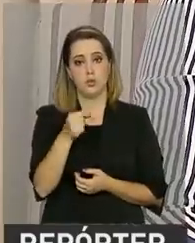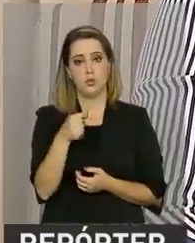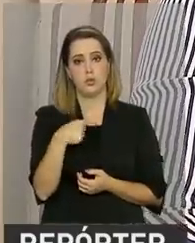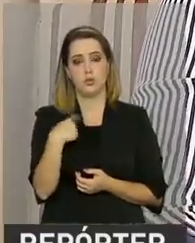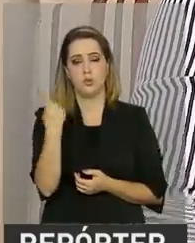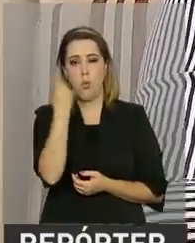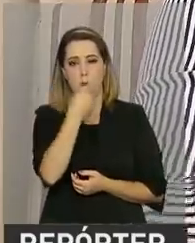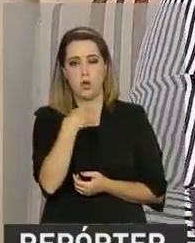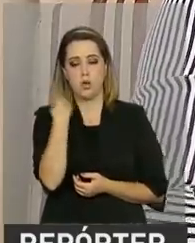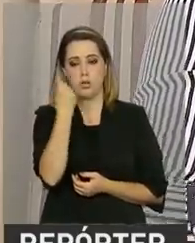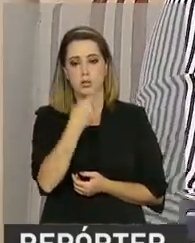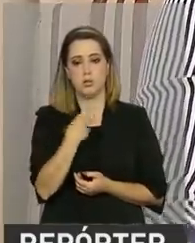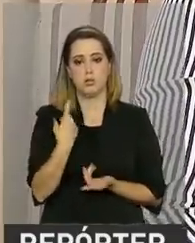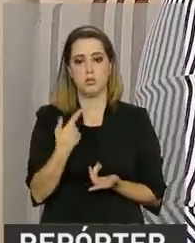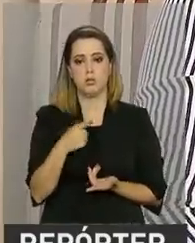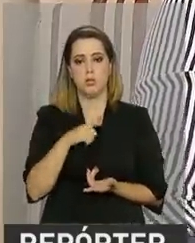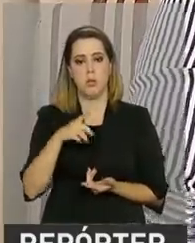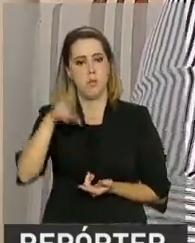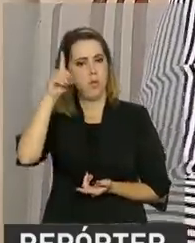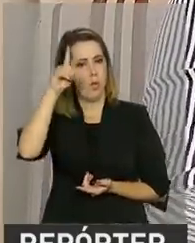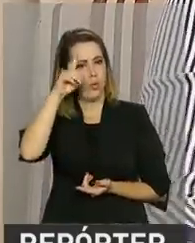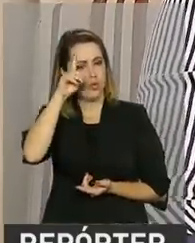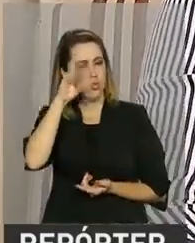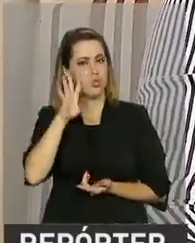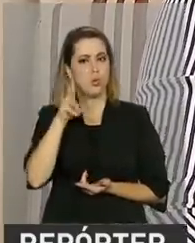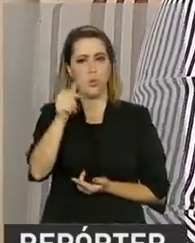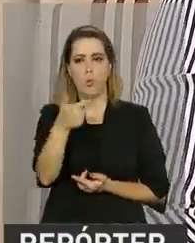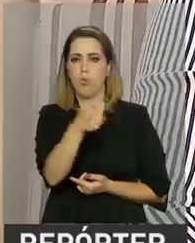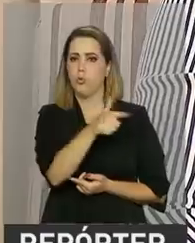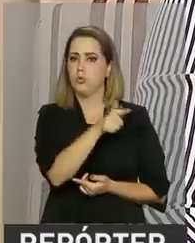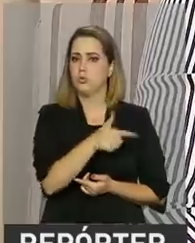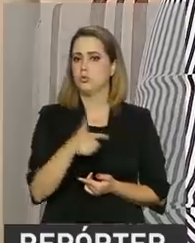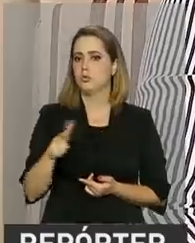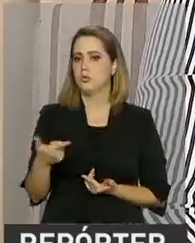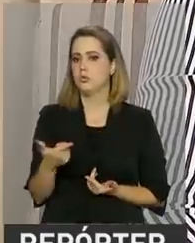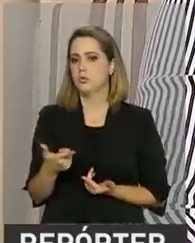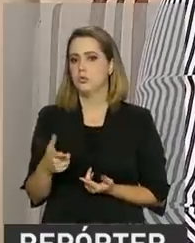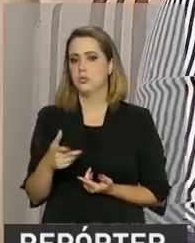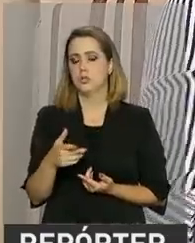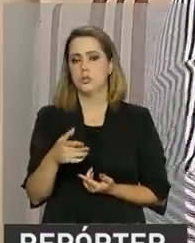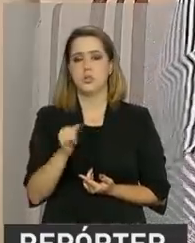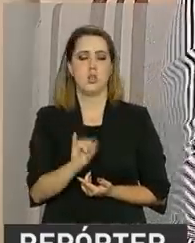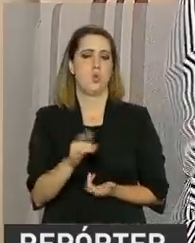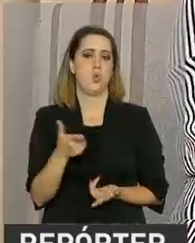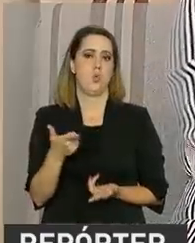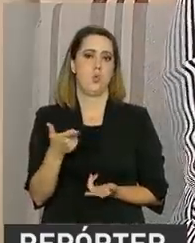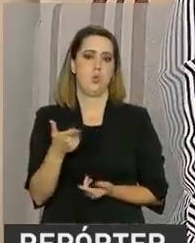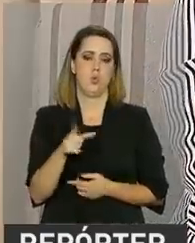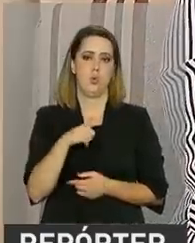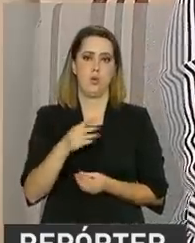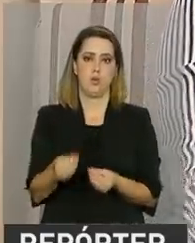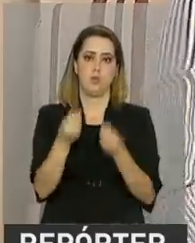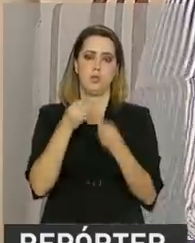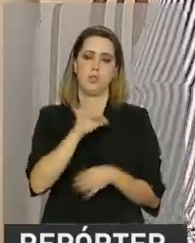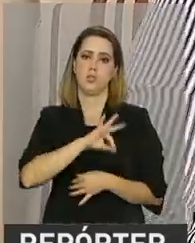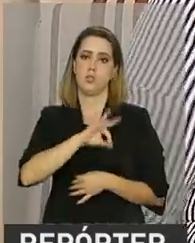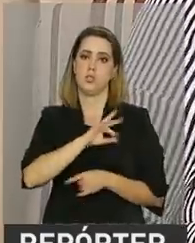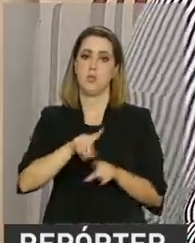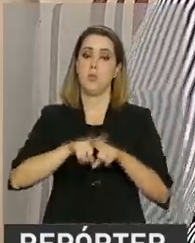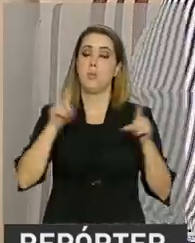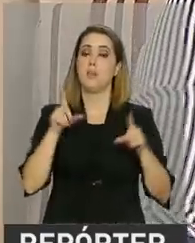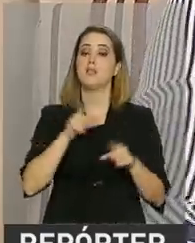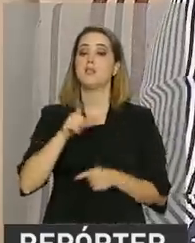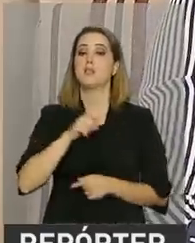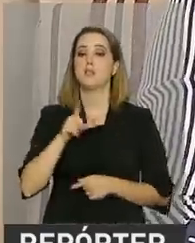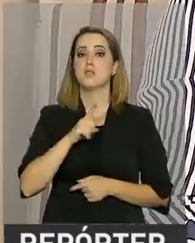preencher meu horário, meu dia a dia com outras coisas que não seja necessariamente que me dê uma renda, mas que eu